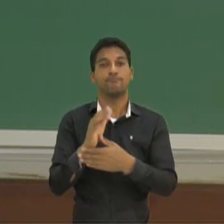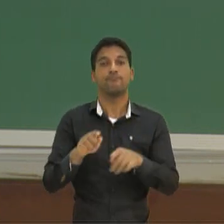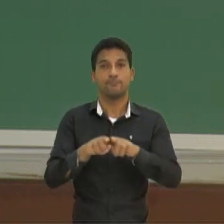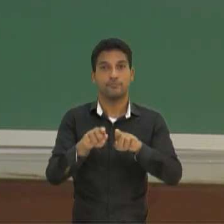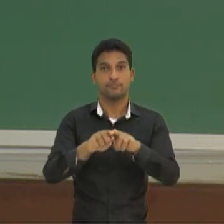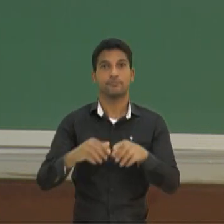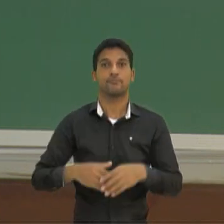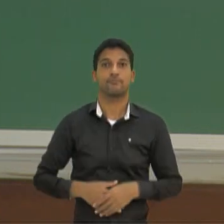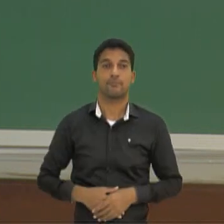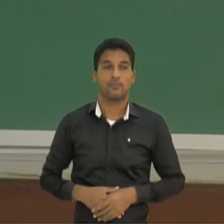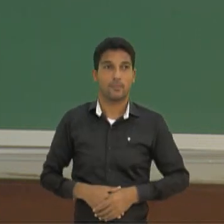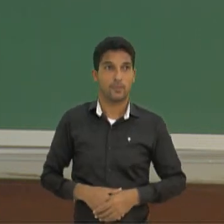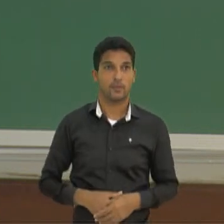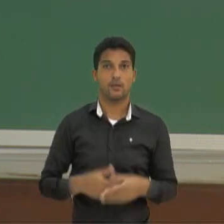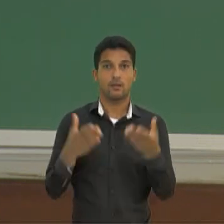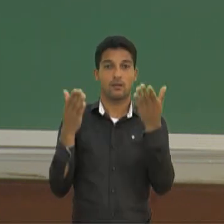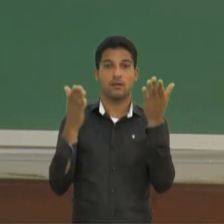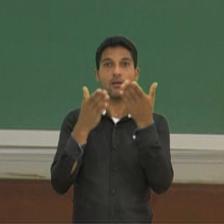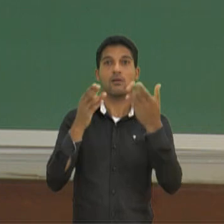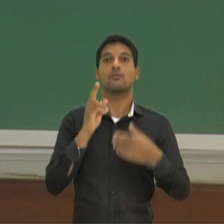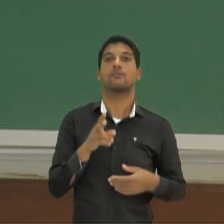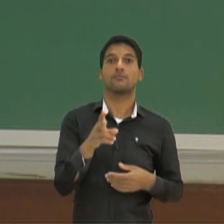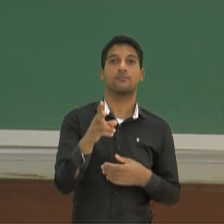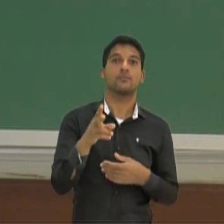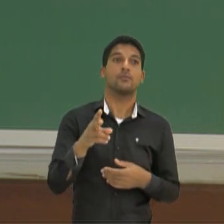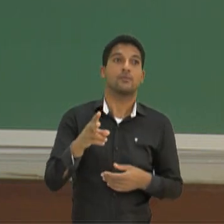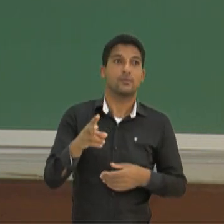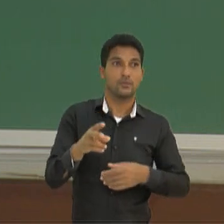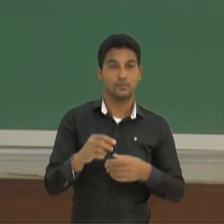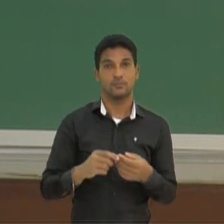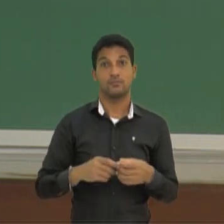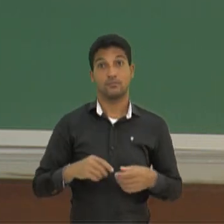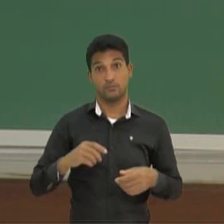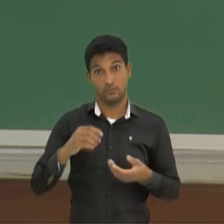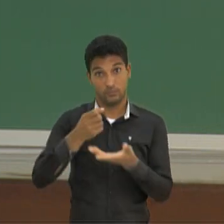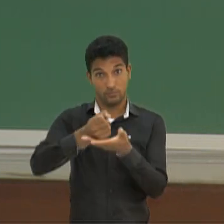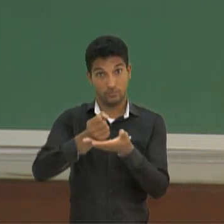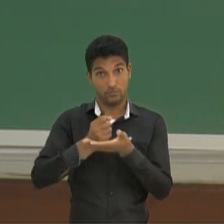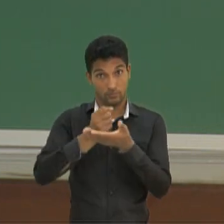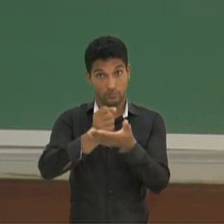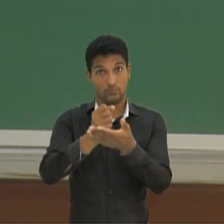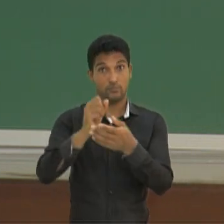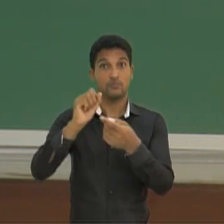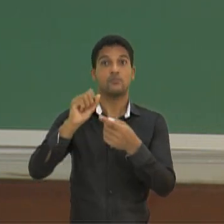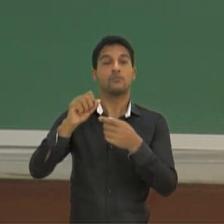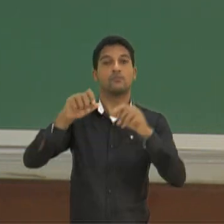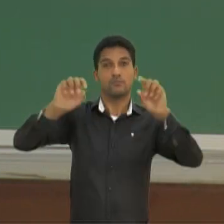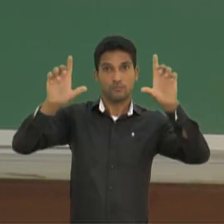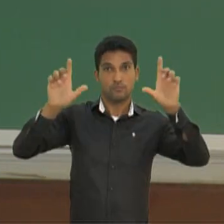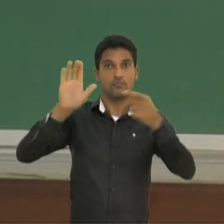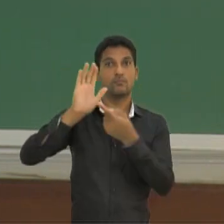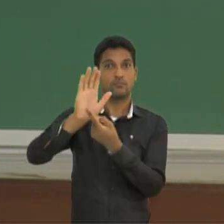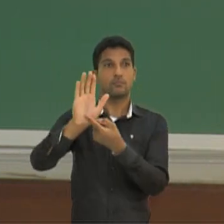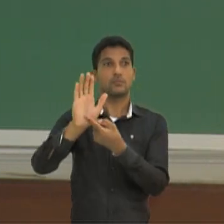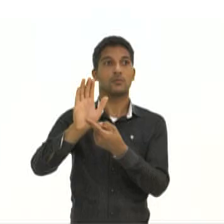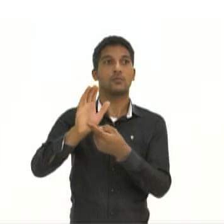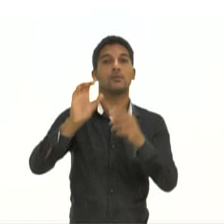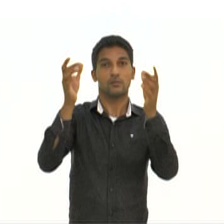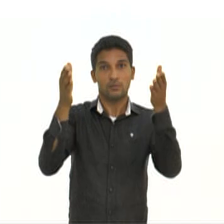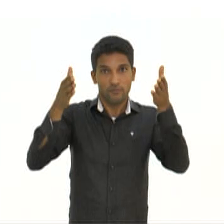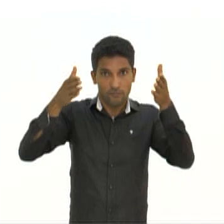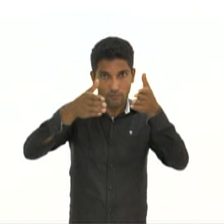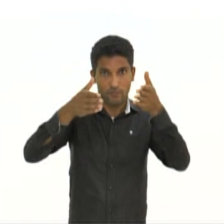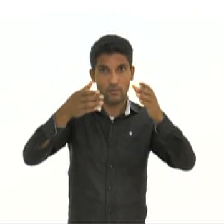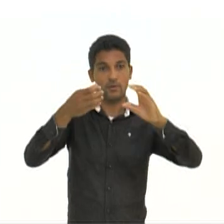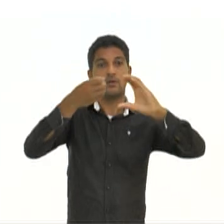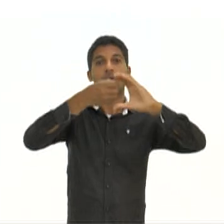continuar? Aqui, pessoal, eu trouxe para vocês agora algumas especificidades que constituem características